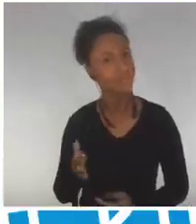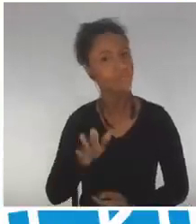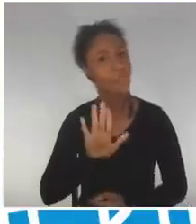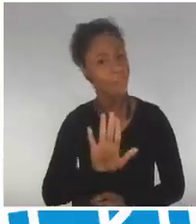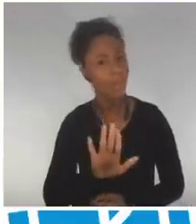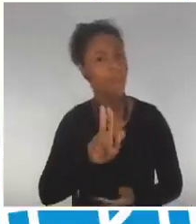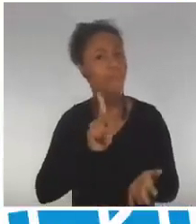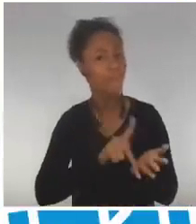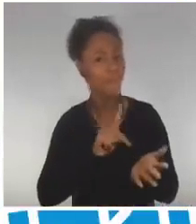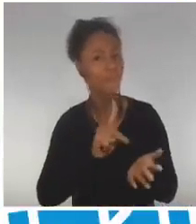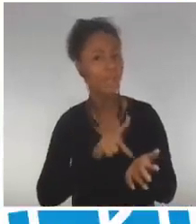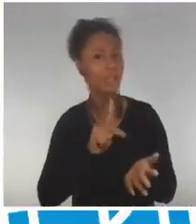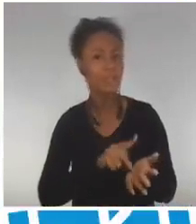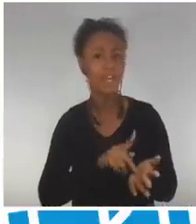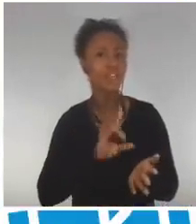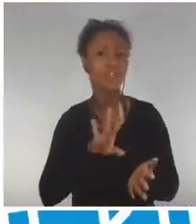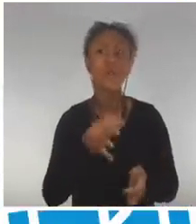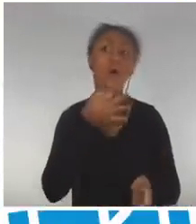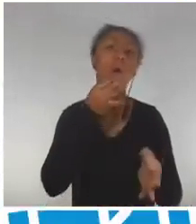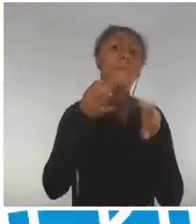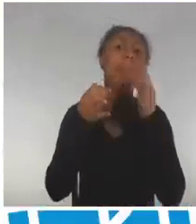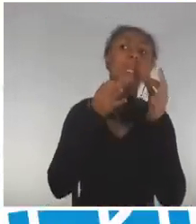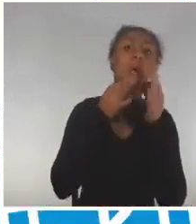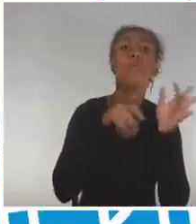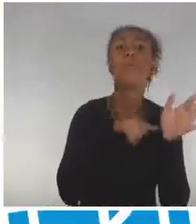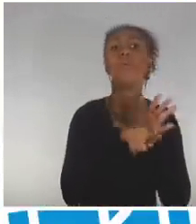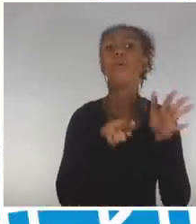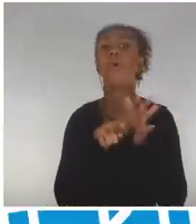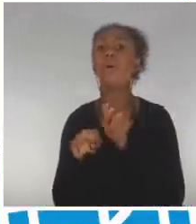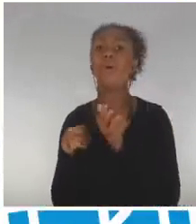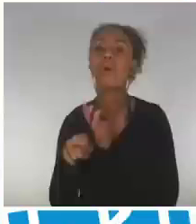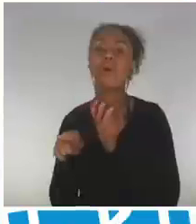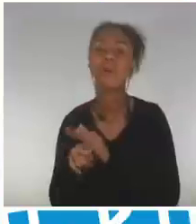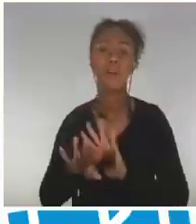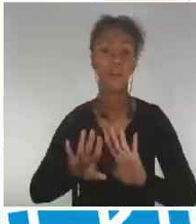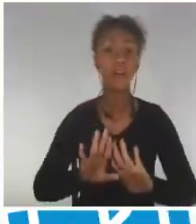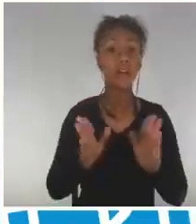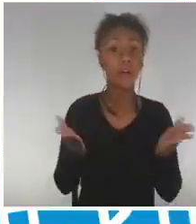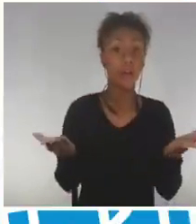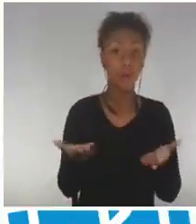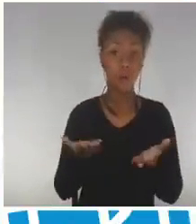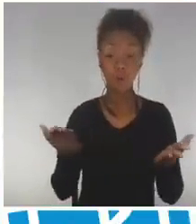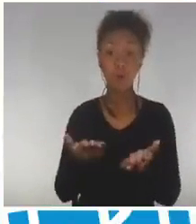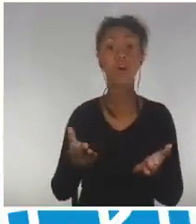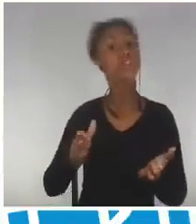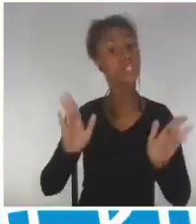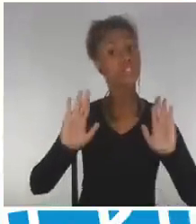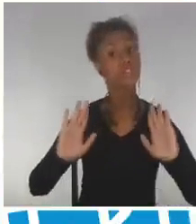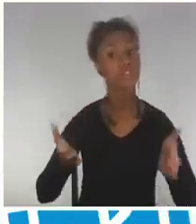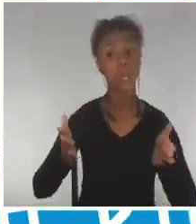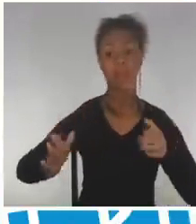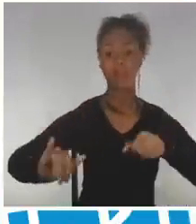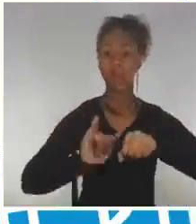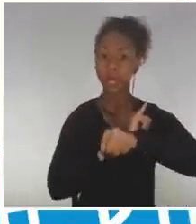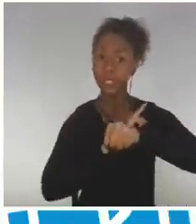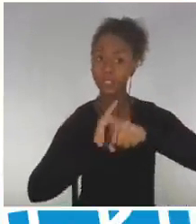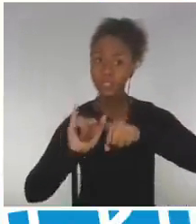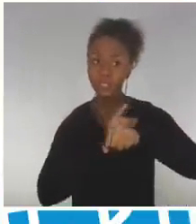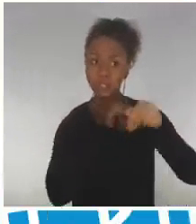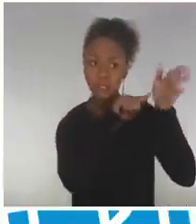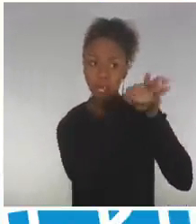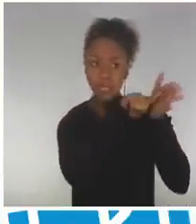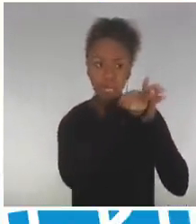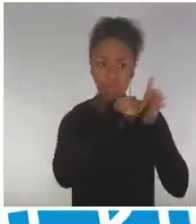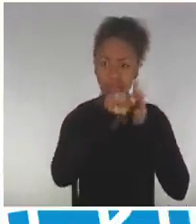mais pesquisa de opinião que a gente fazia, que são importantes, mas hoje nós temos instrumentos científicos que nos dão